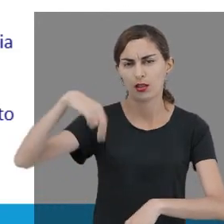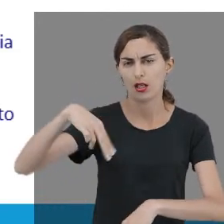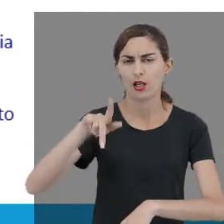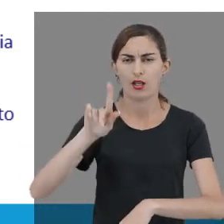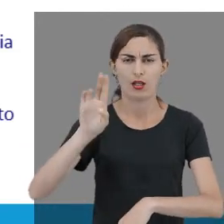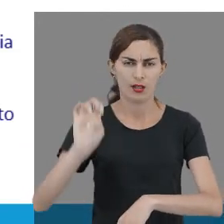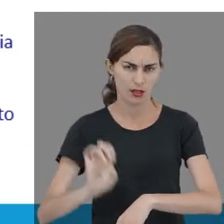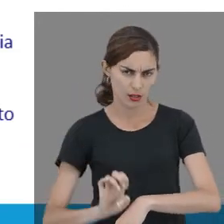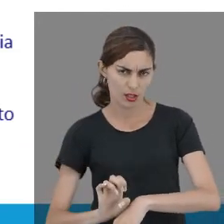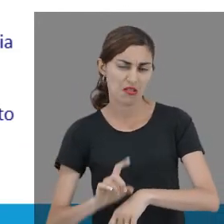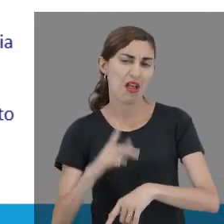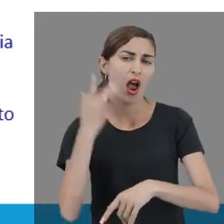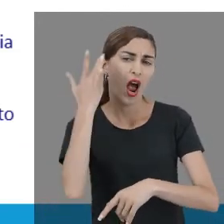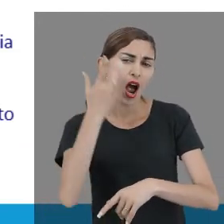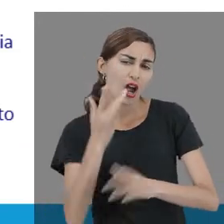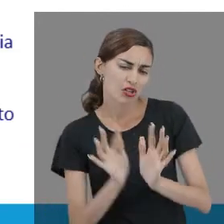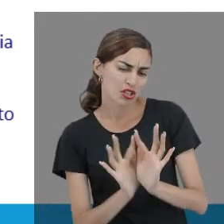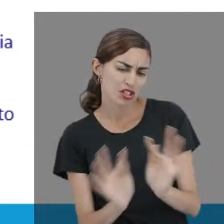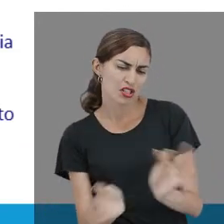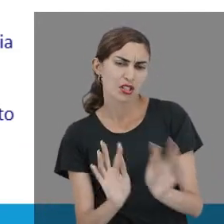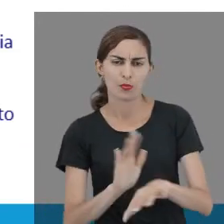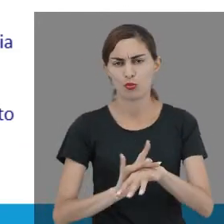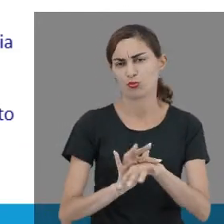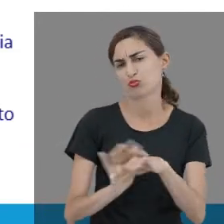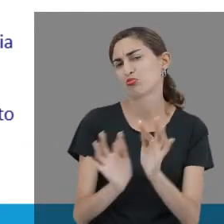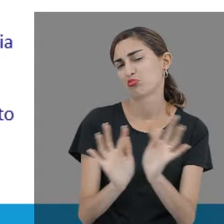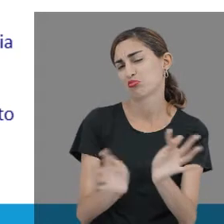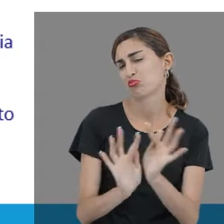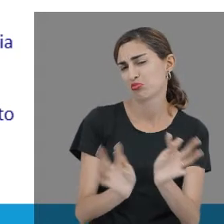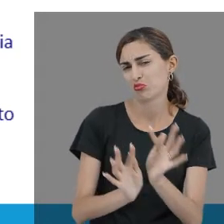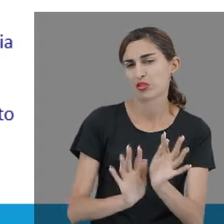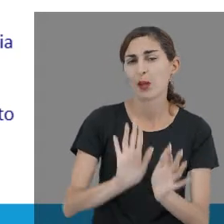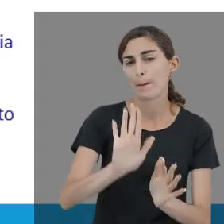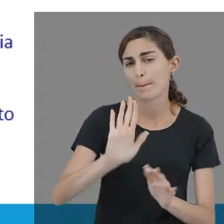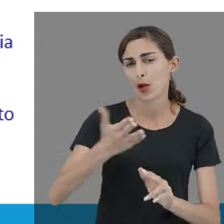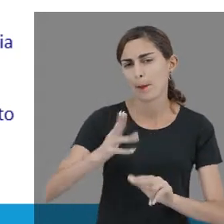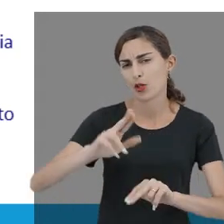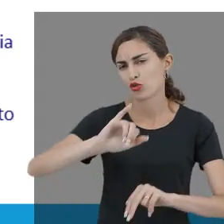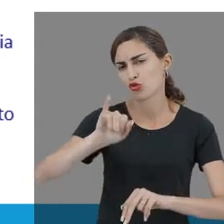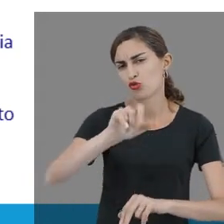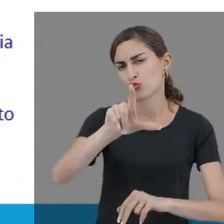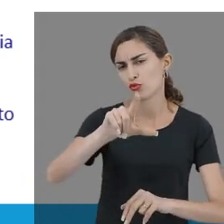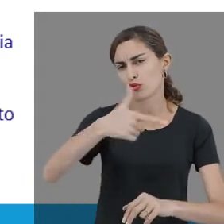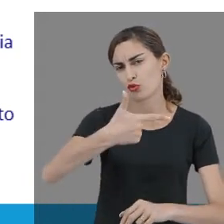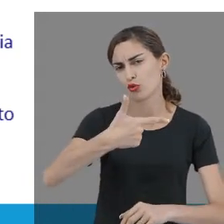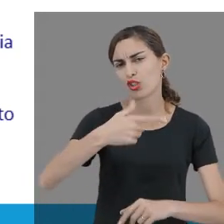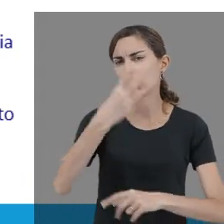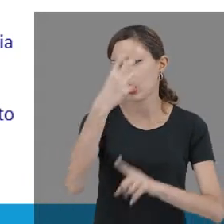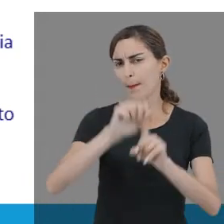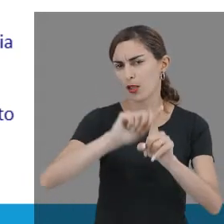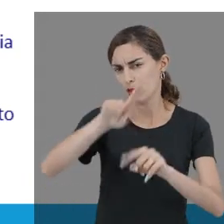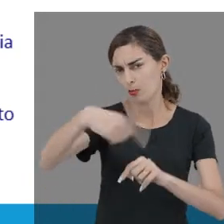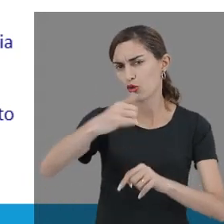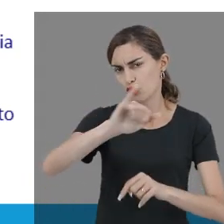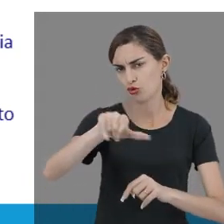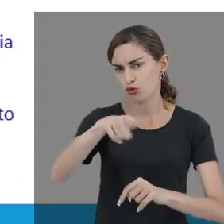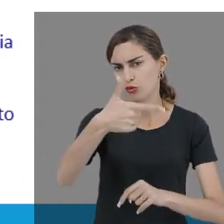se achavam que era uma doença inofensiva. Mais ou menos em junho de 2015, ou seja, 3 meses